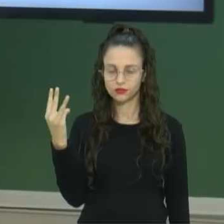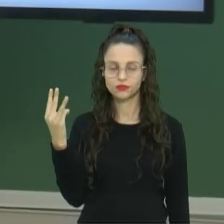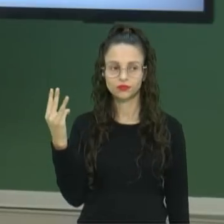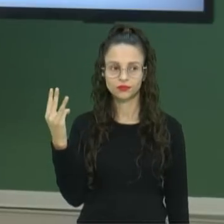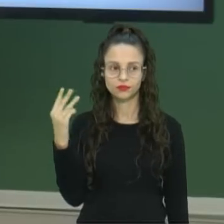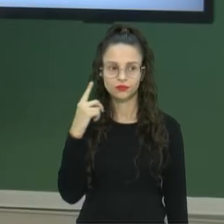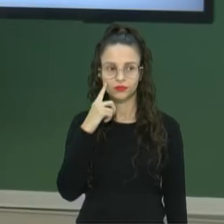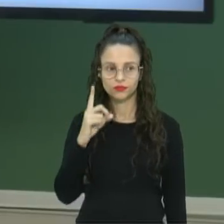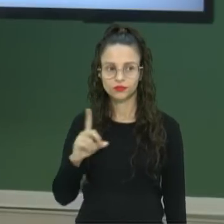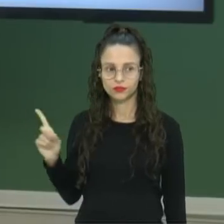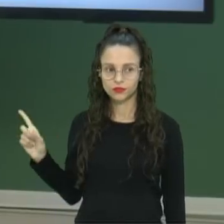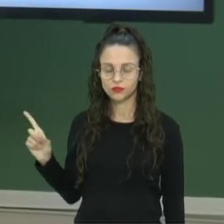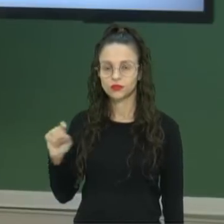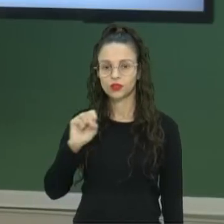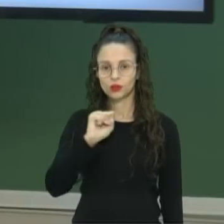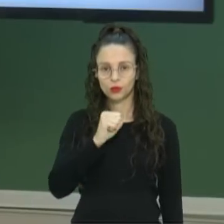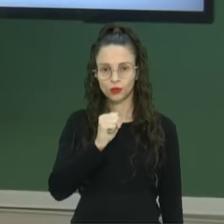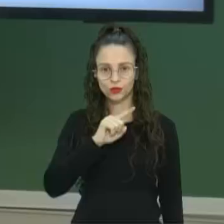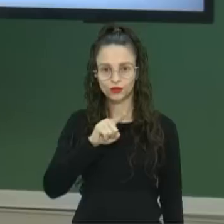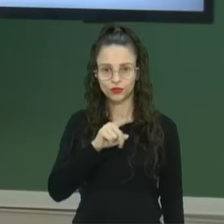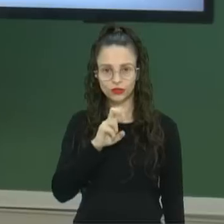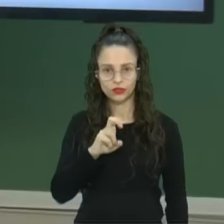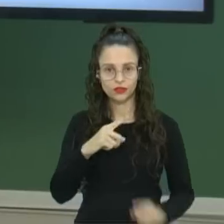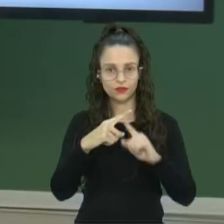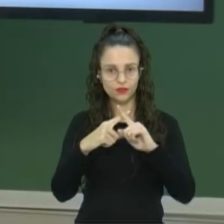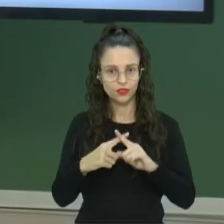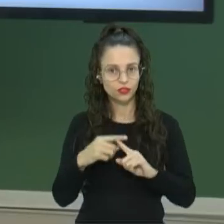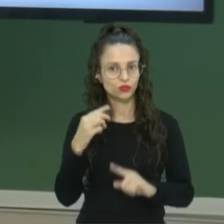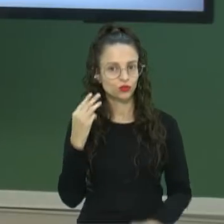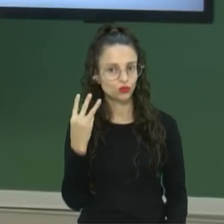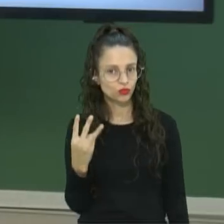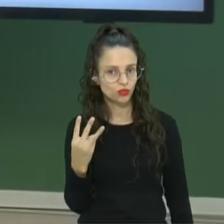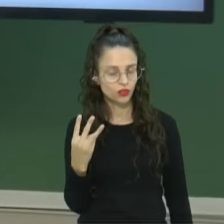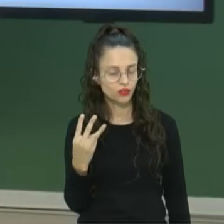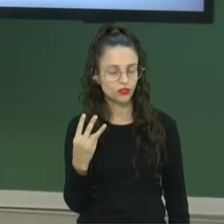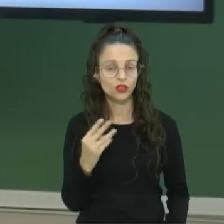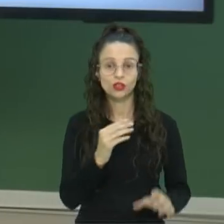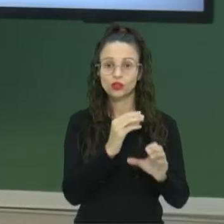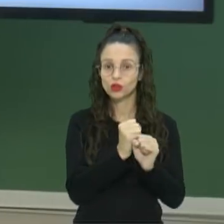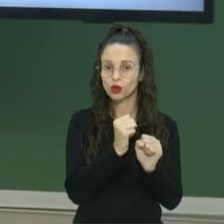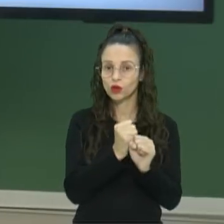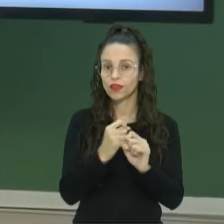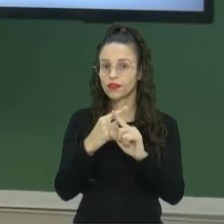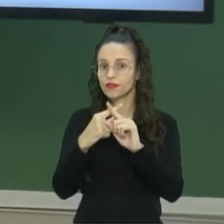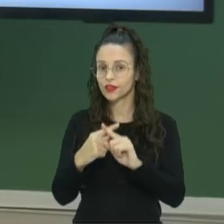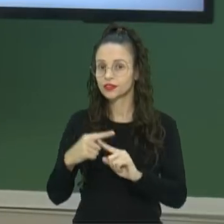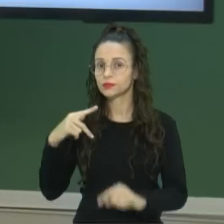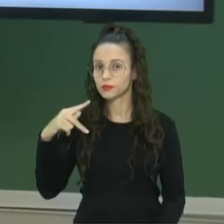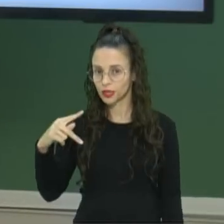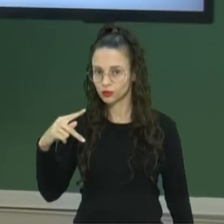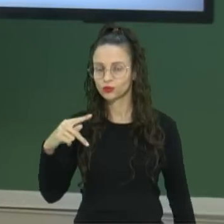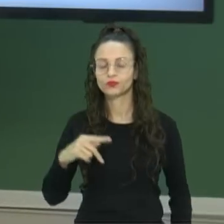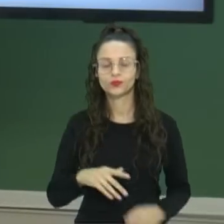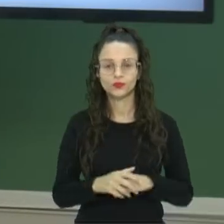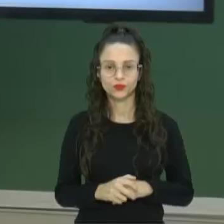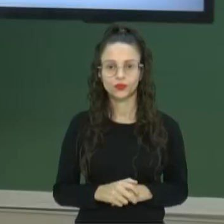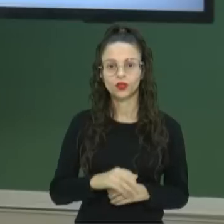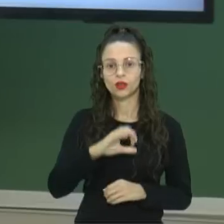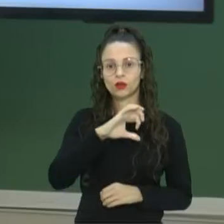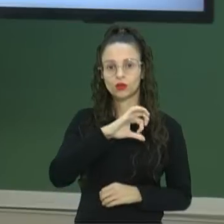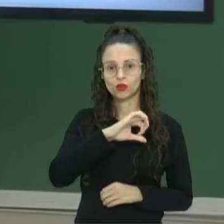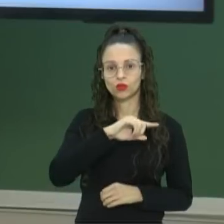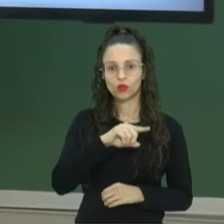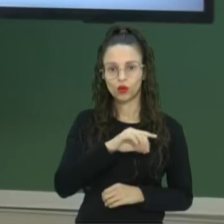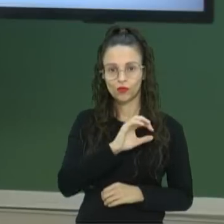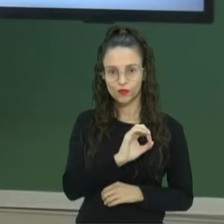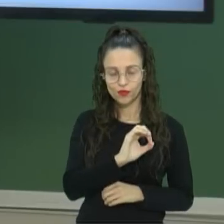Então, ó, 8,5 vezes 3. A nota vezes o peso dele. 9 em beleza, então